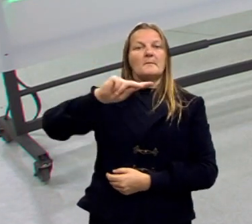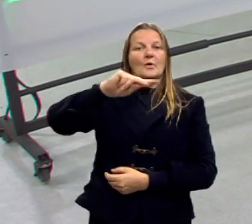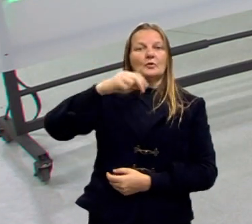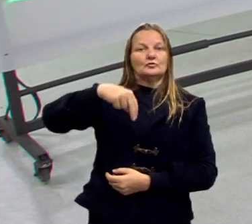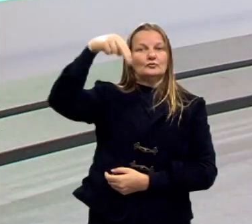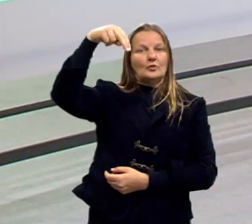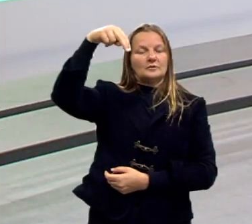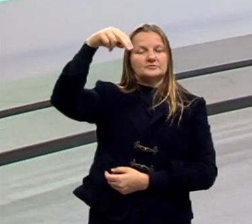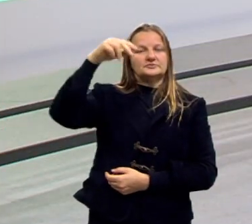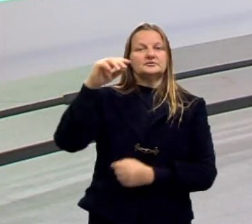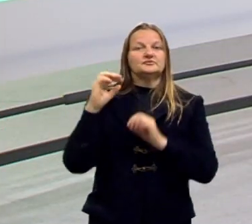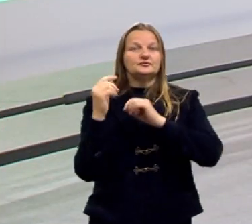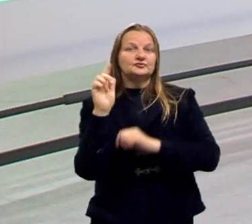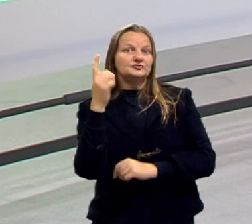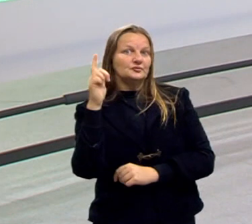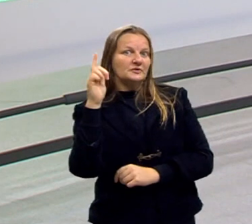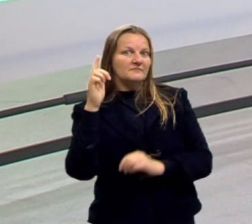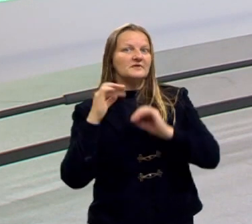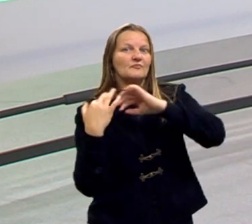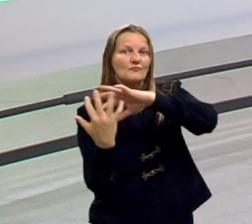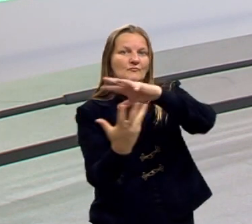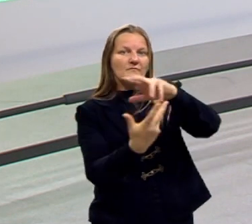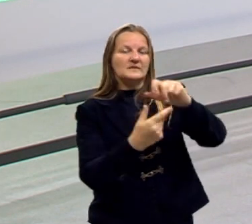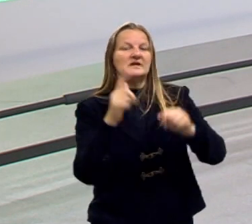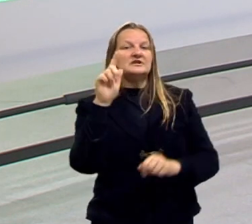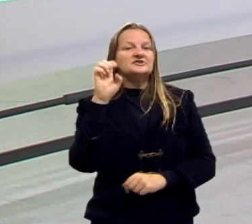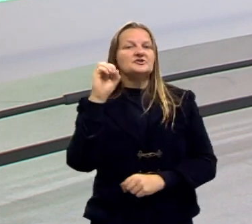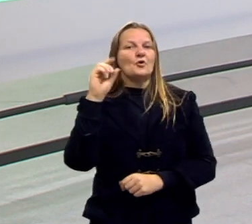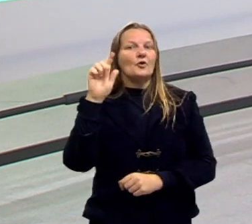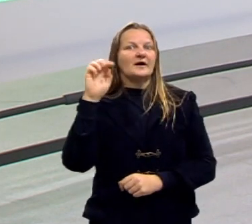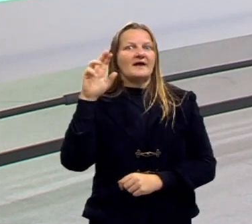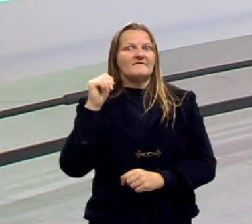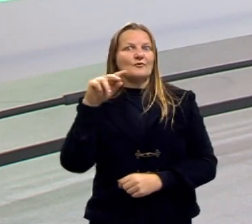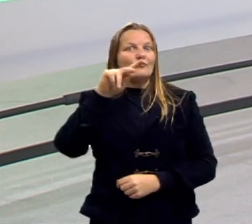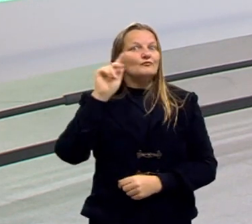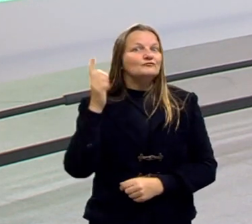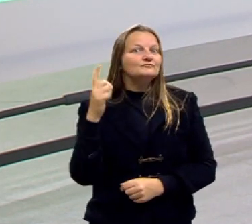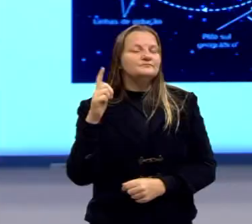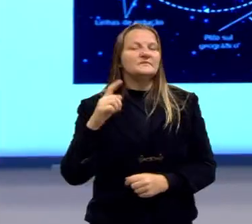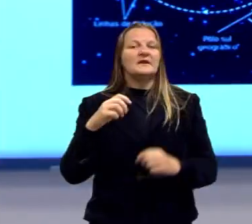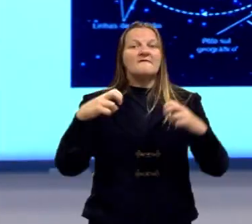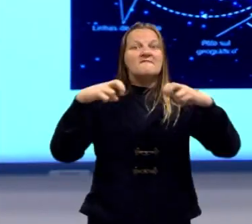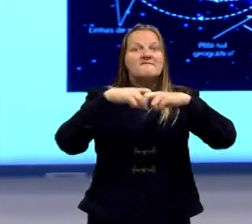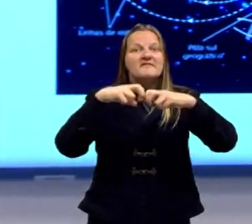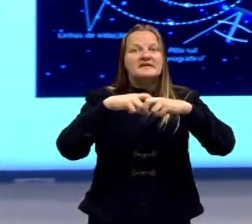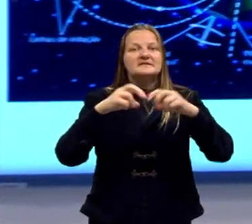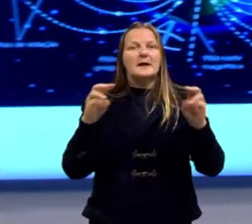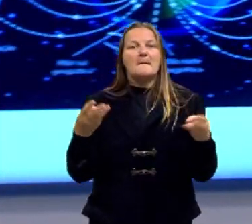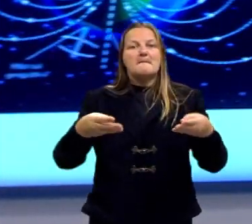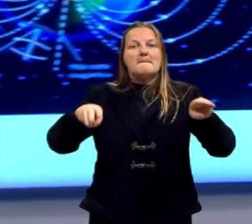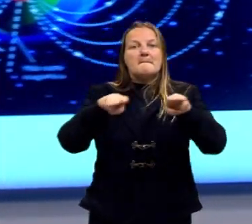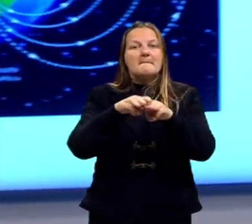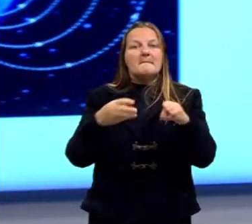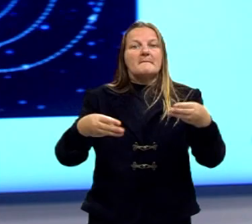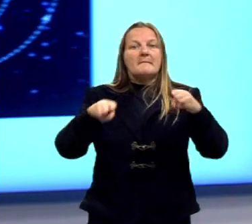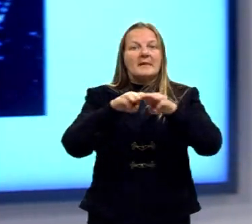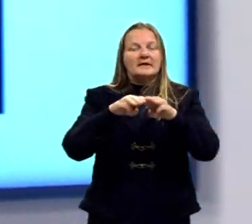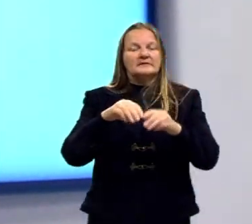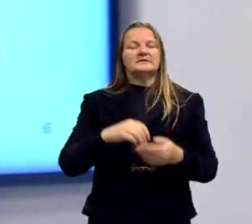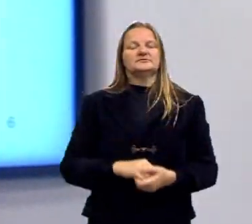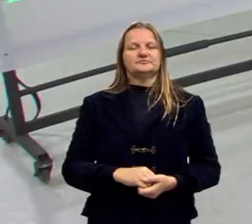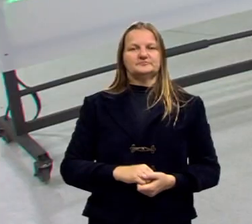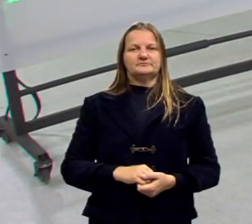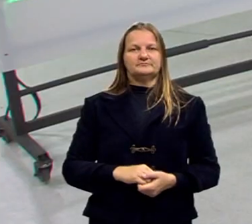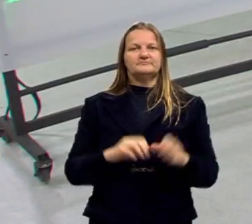polo norte geográfico né gente fala em geográfico daí e na física a gente usa o a falar nos